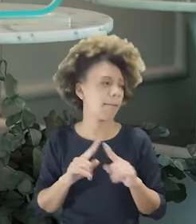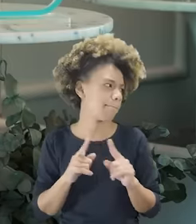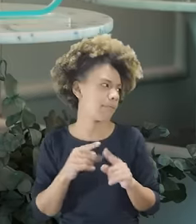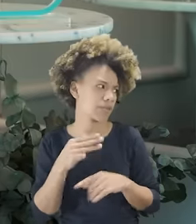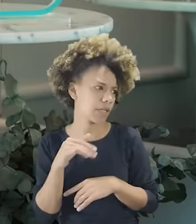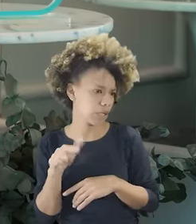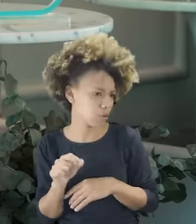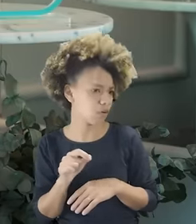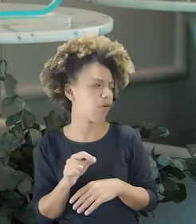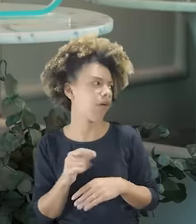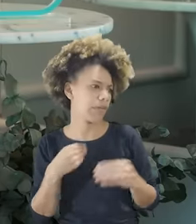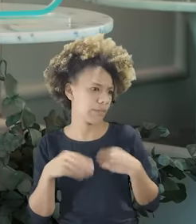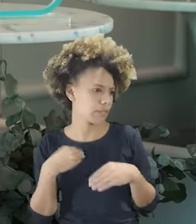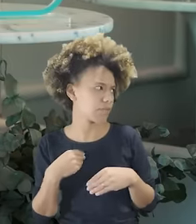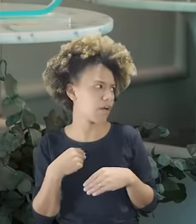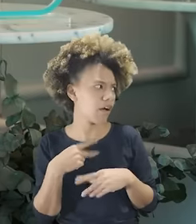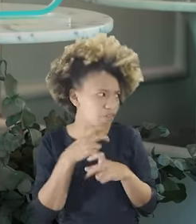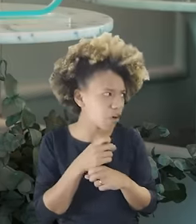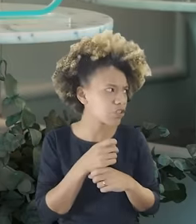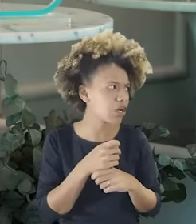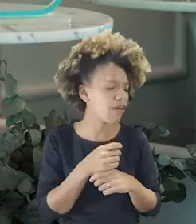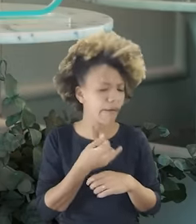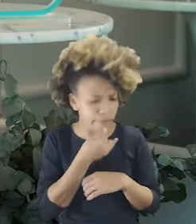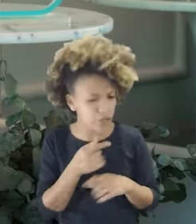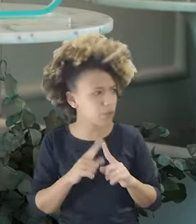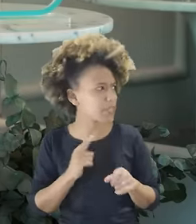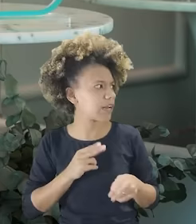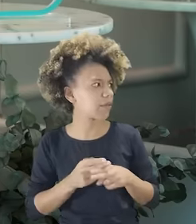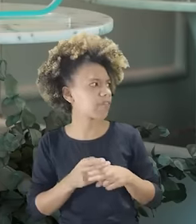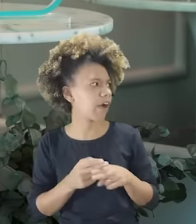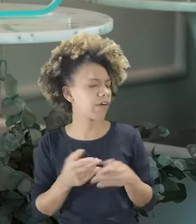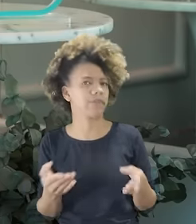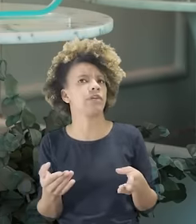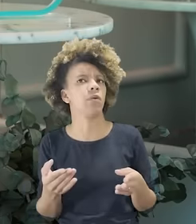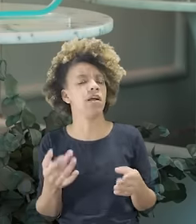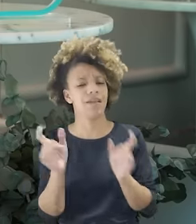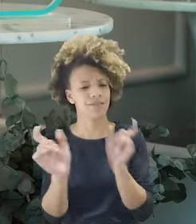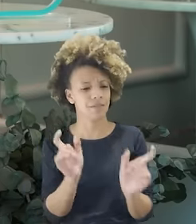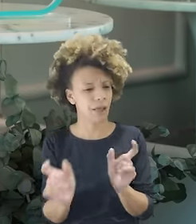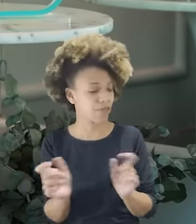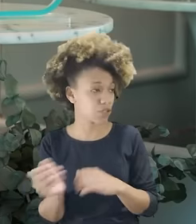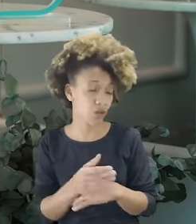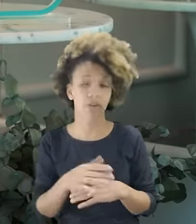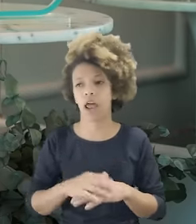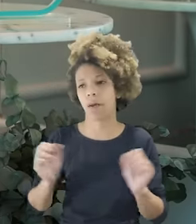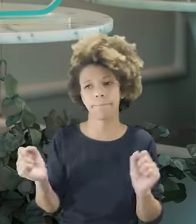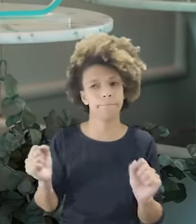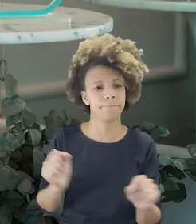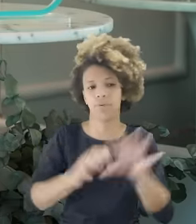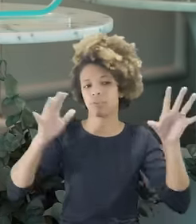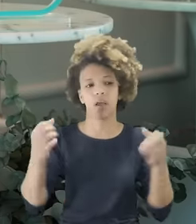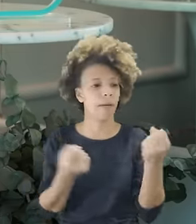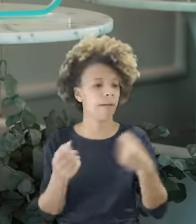depressivo é forte porque ele é triste mas ele tem uma faca Então eu queria que você me falasse assim esses termos novos ah Fulano explodiu